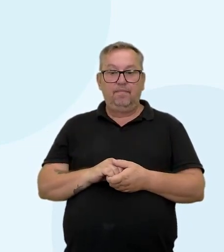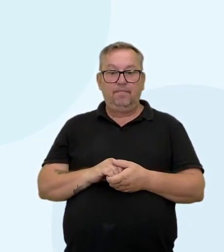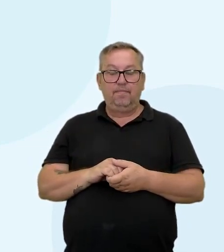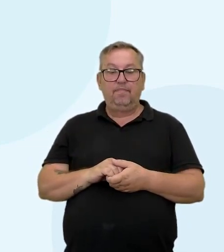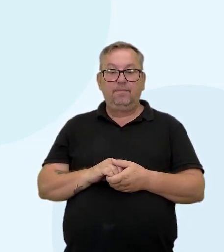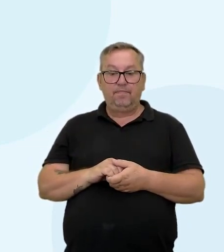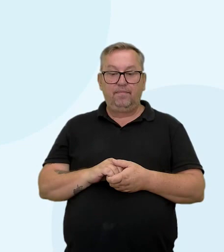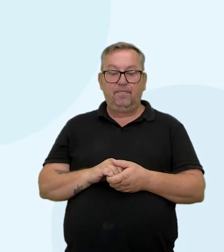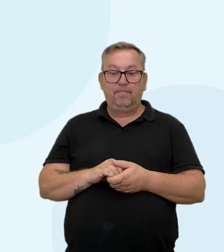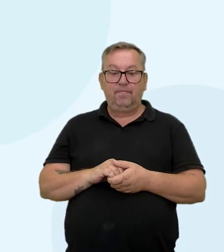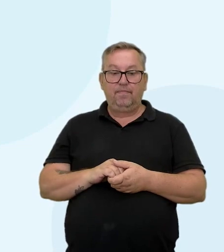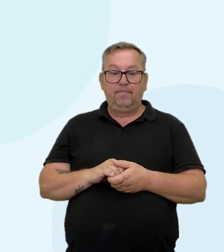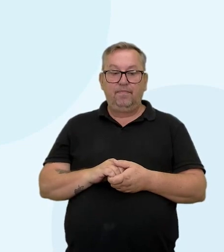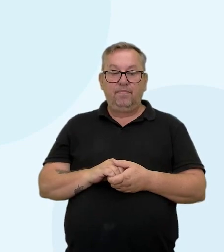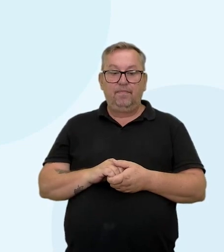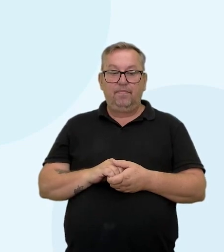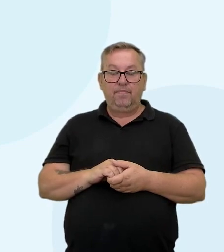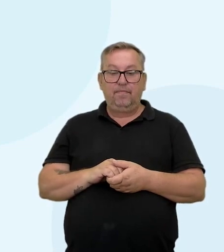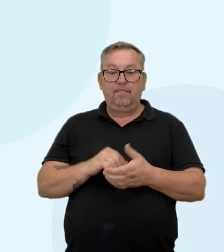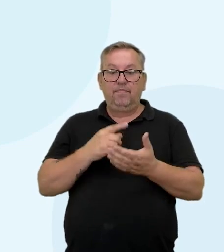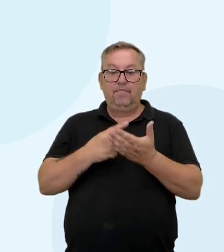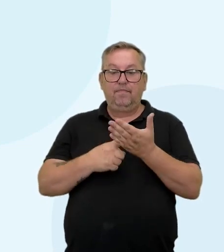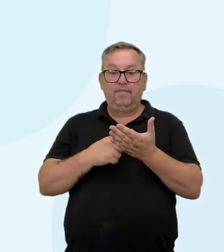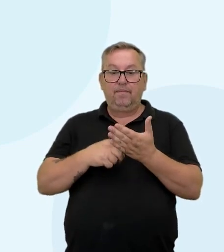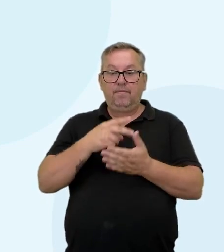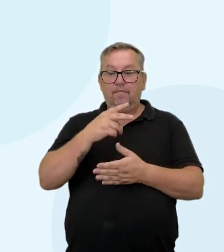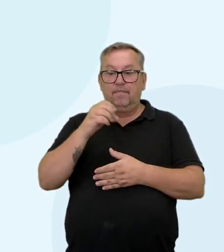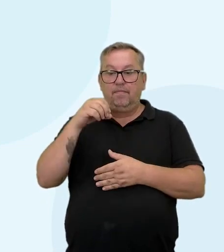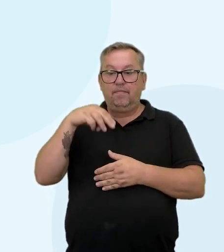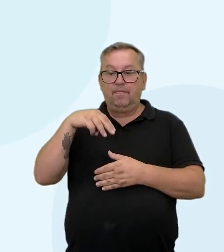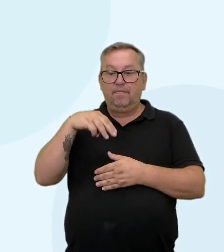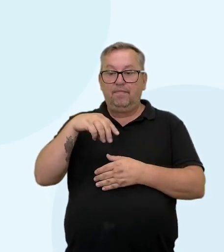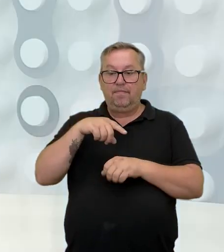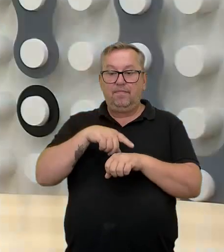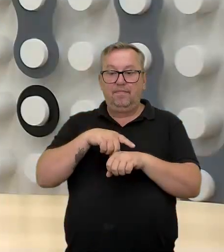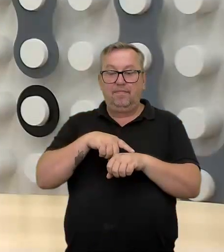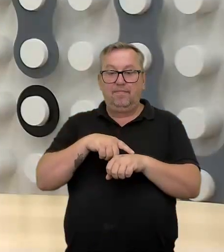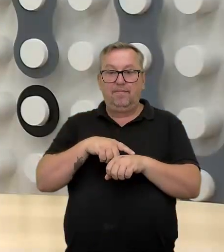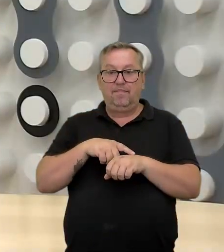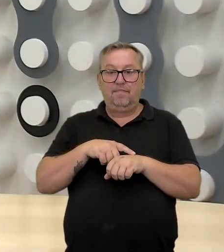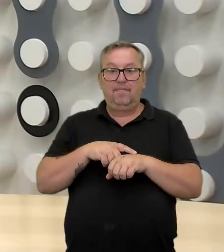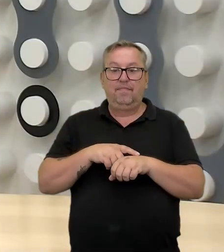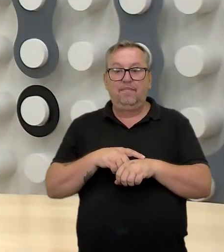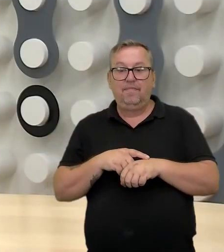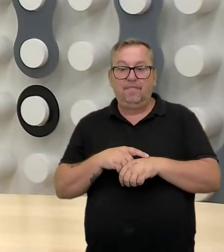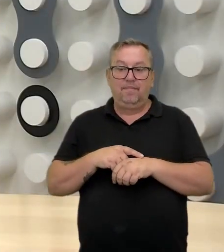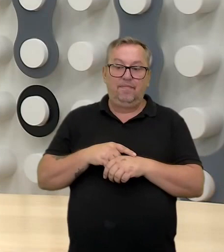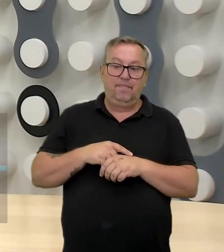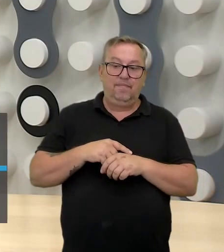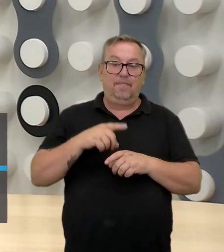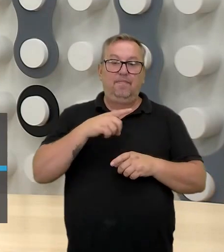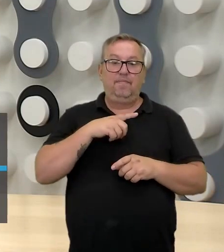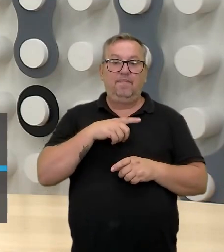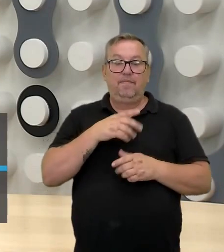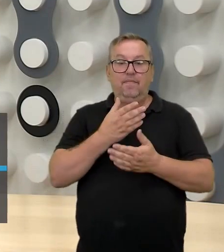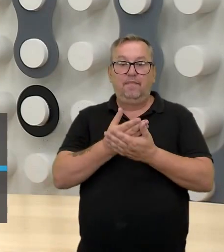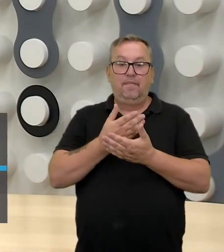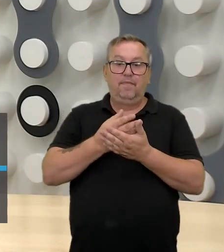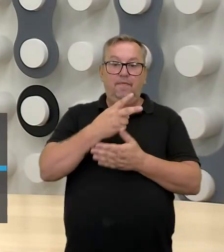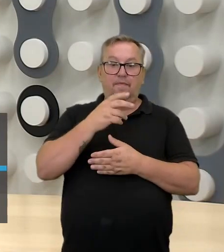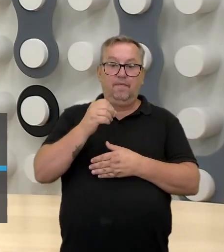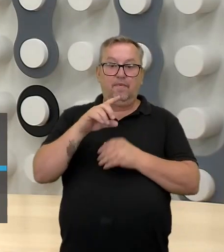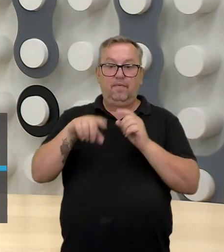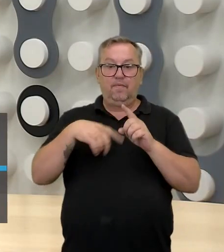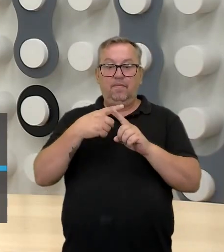tá, deixa eu só confirmar aqui com a minha produtora, eu tenho 20 minutos no relógio, tá ok? E é isso aí, tá? Então temos uma aula de 20 minutos, mais os